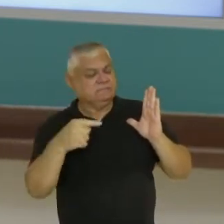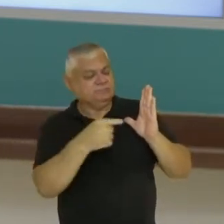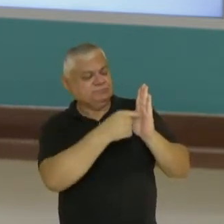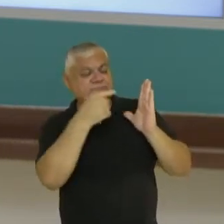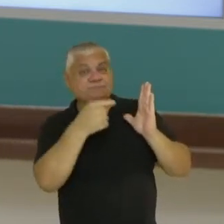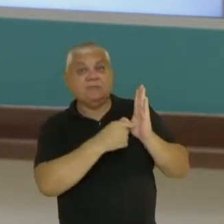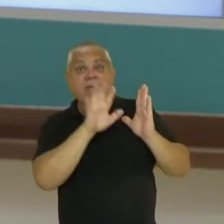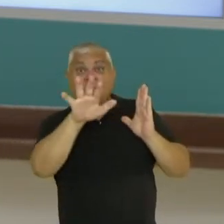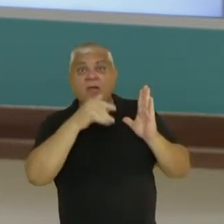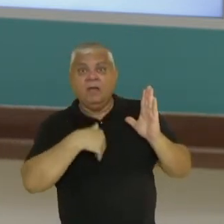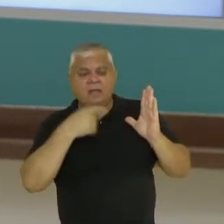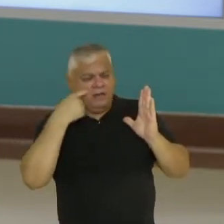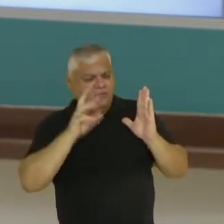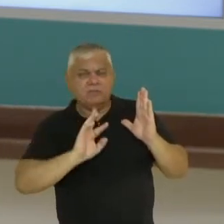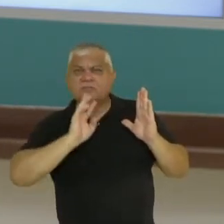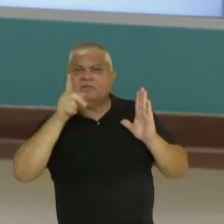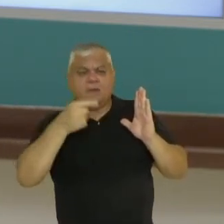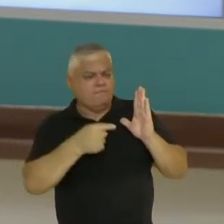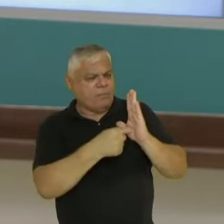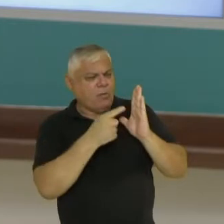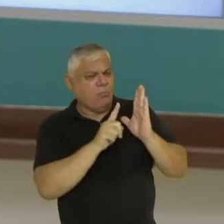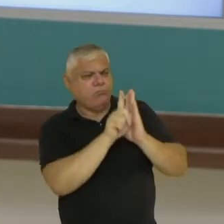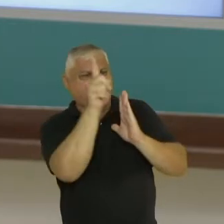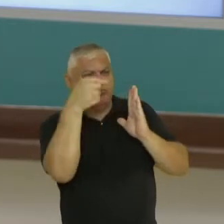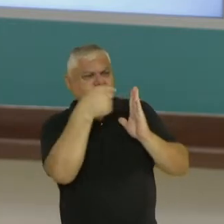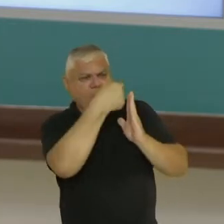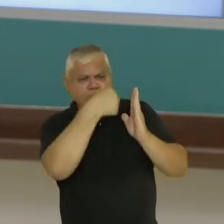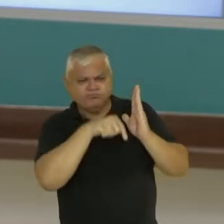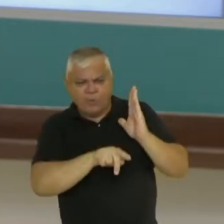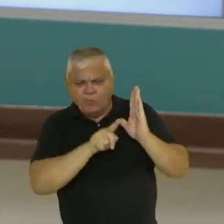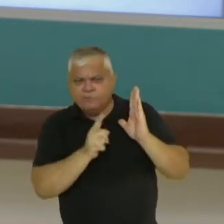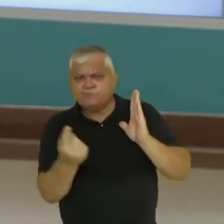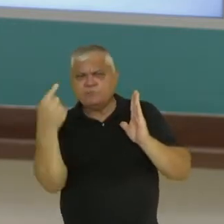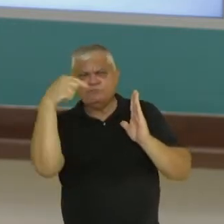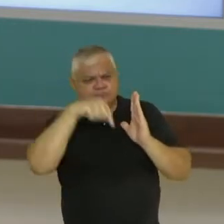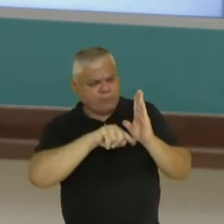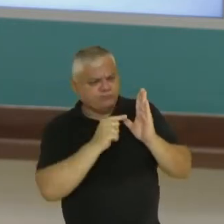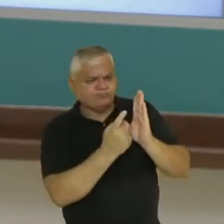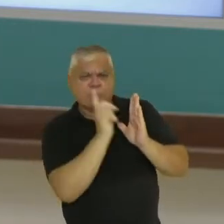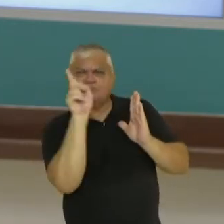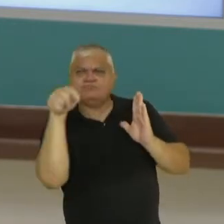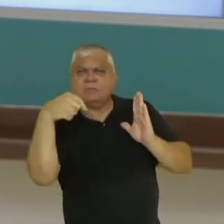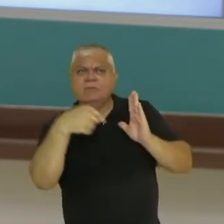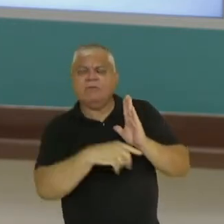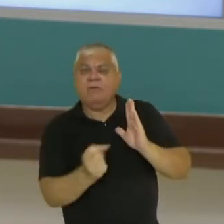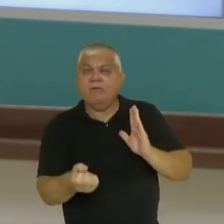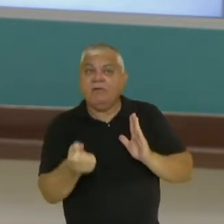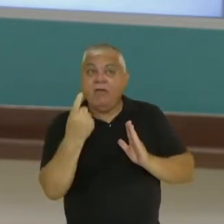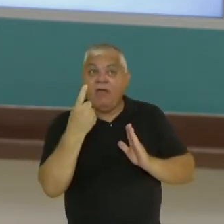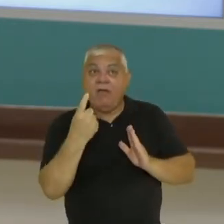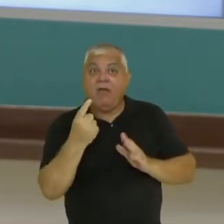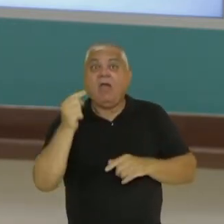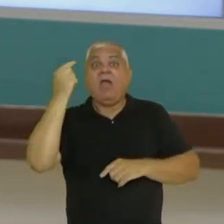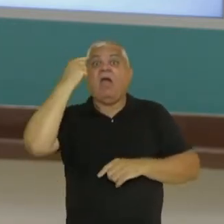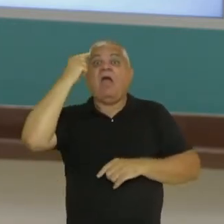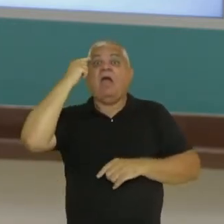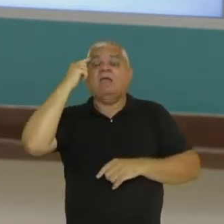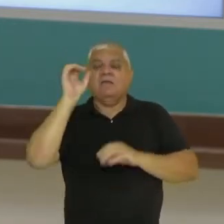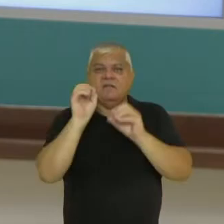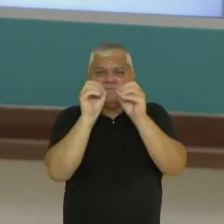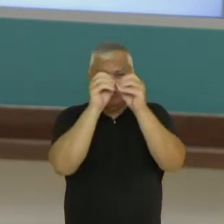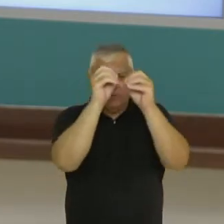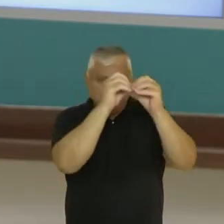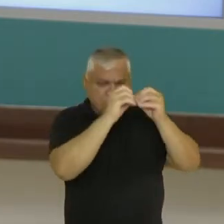experimento funcionando, ele viu que tinha marcações em outros lugares. E aí, o desenho que ele produziu desse experimento,